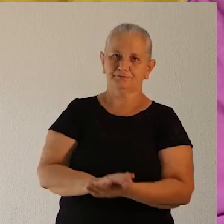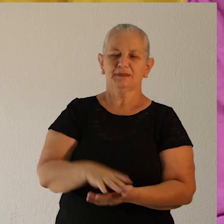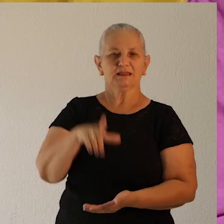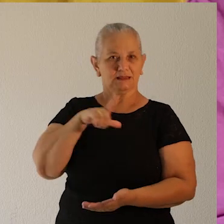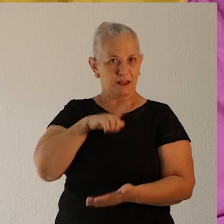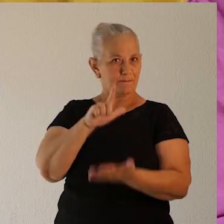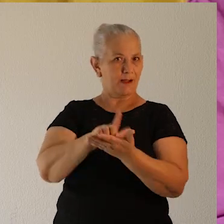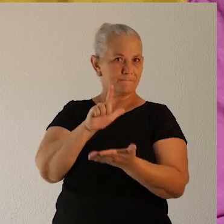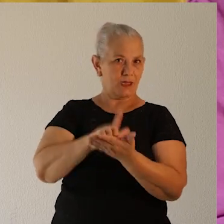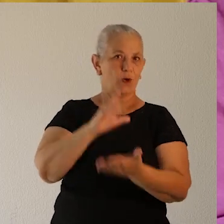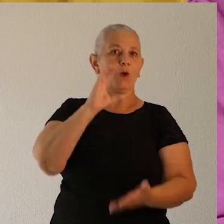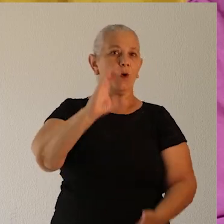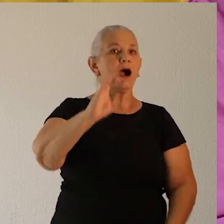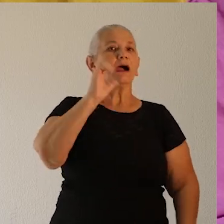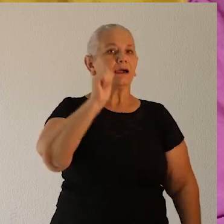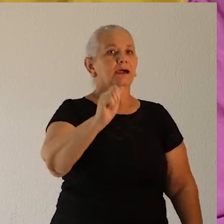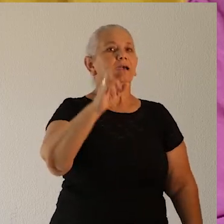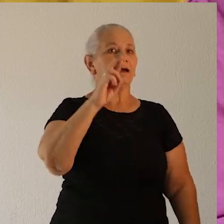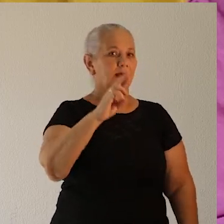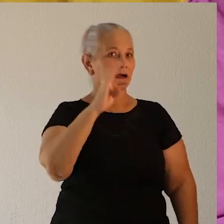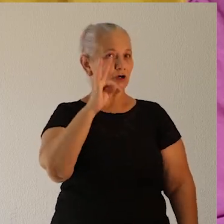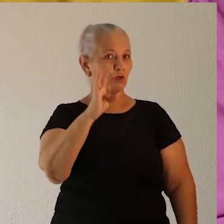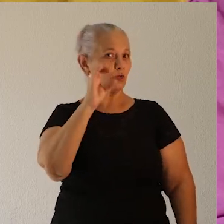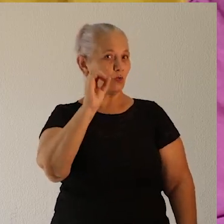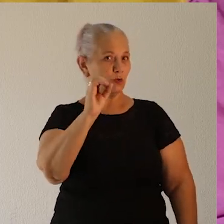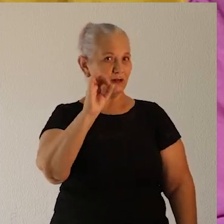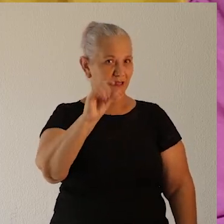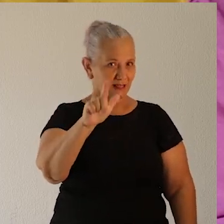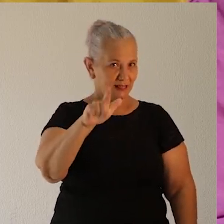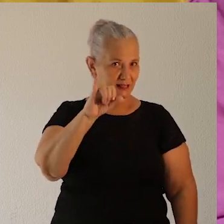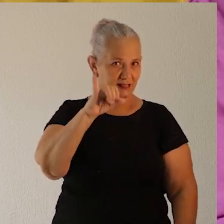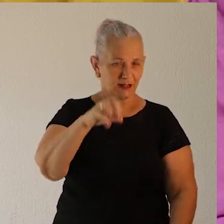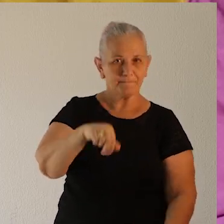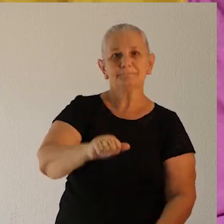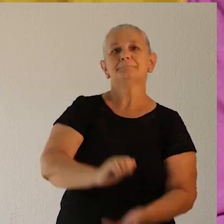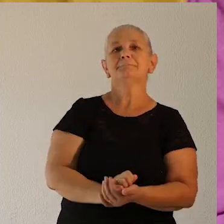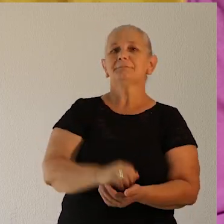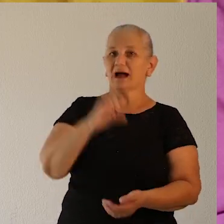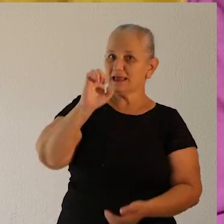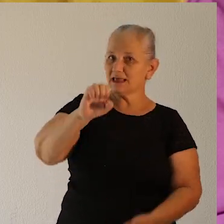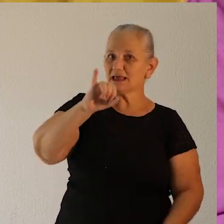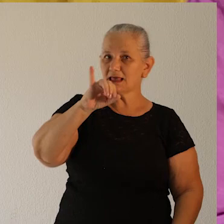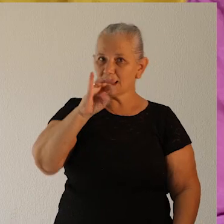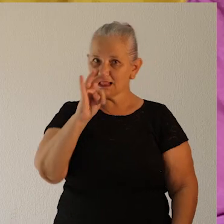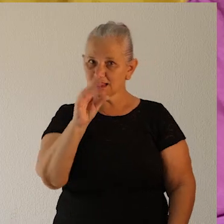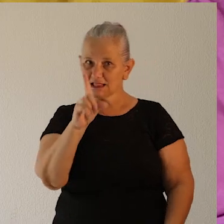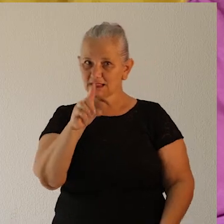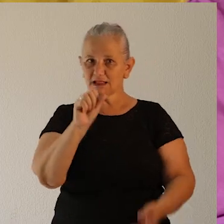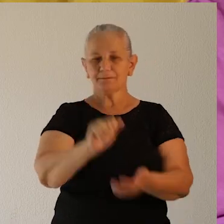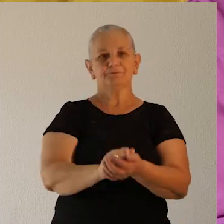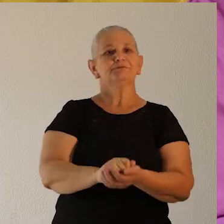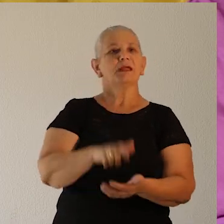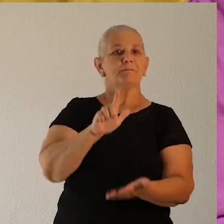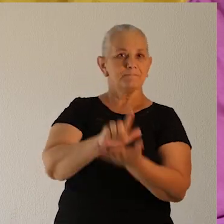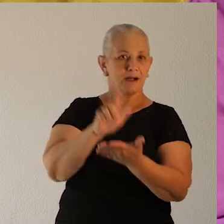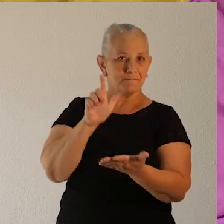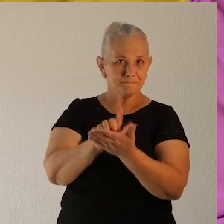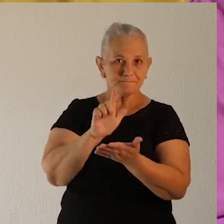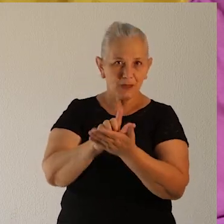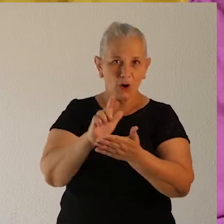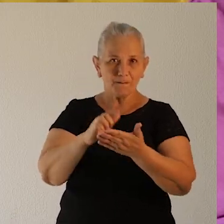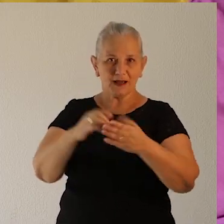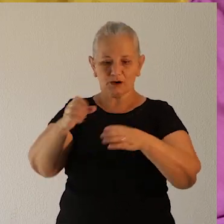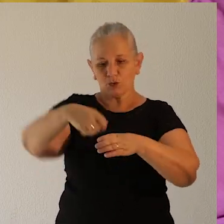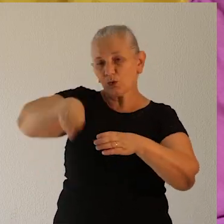papel cartolina para Catarina, tem papel de seda para Ieda, tem papel alumínio para o Plínio, tem